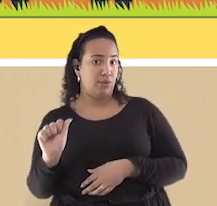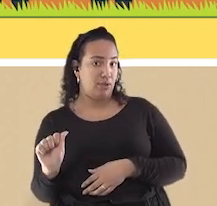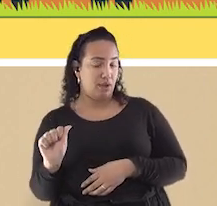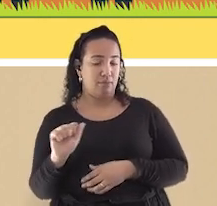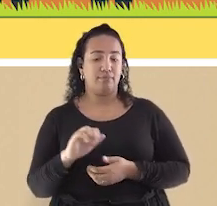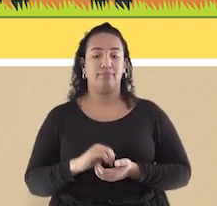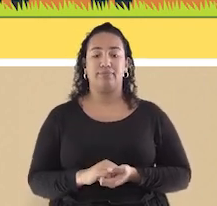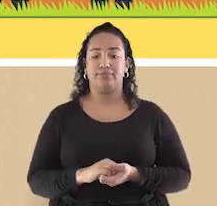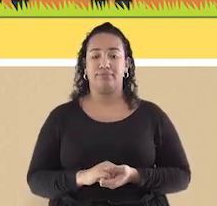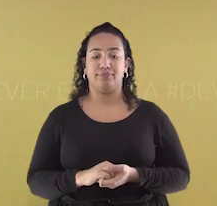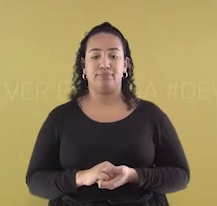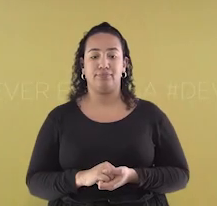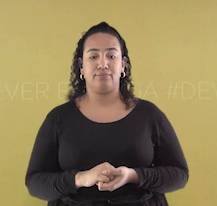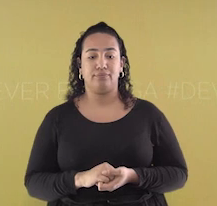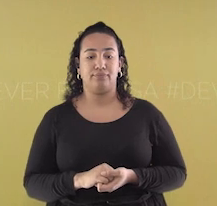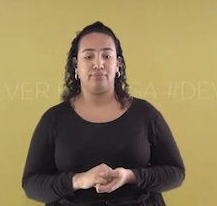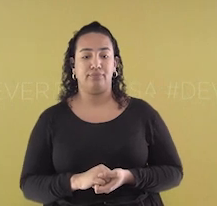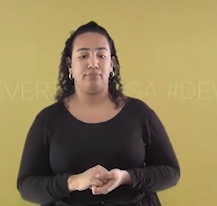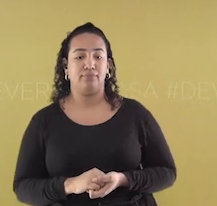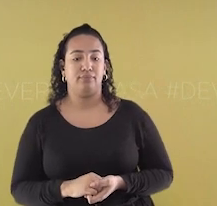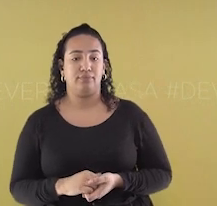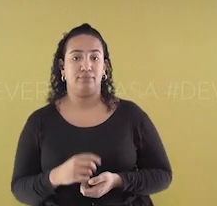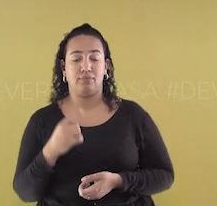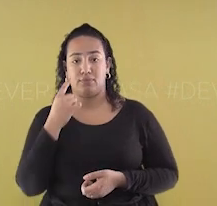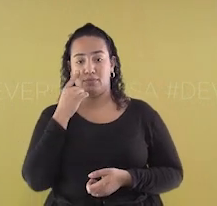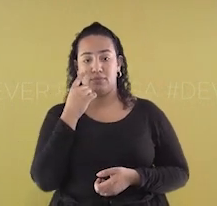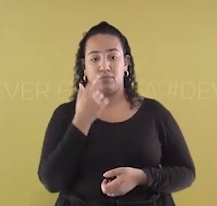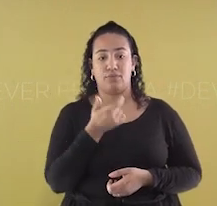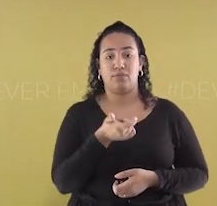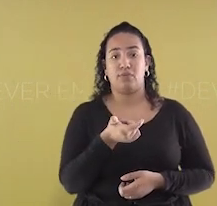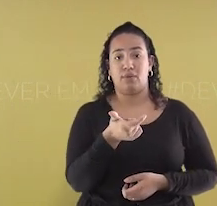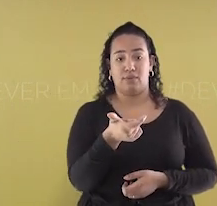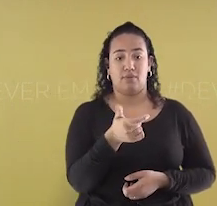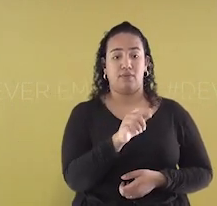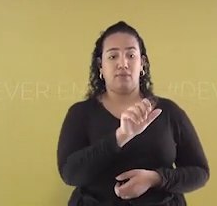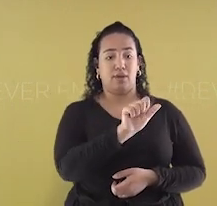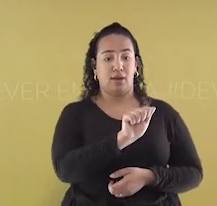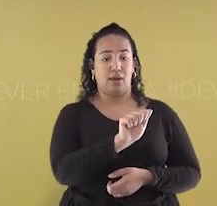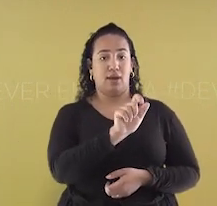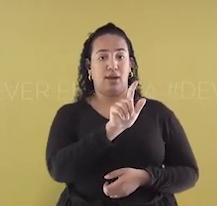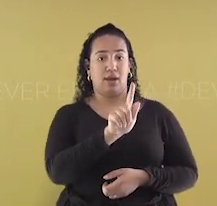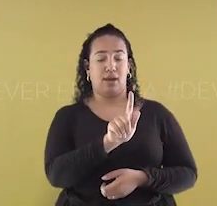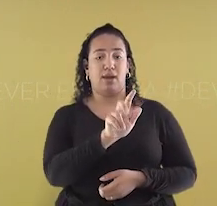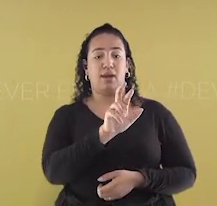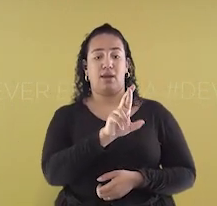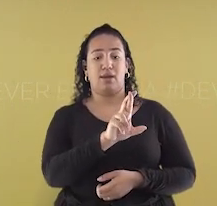vogal U e a vogal A. E aí? A palavra é